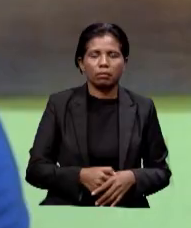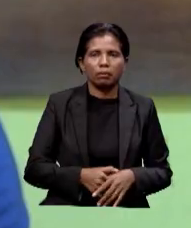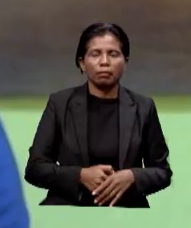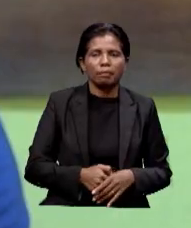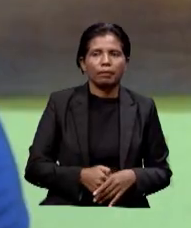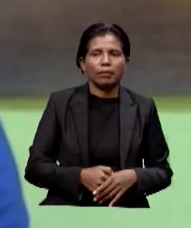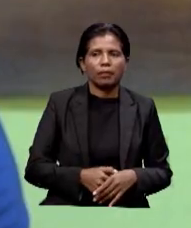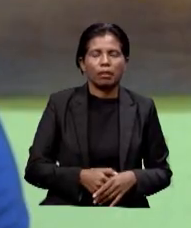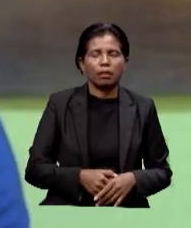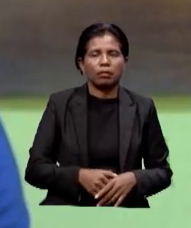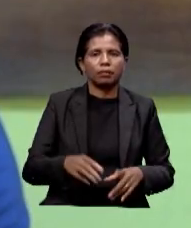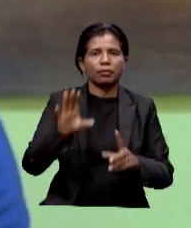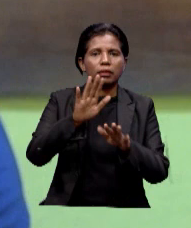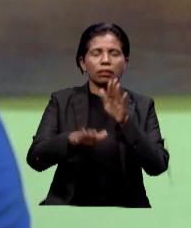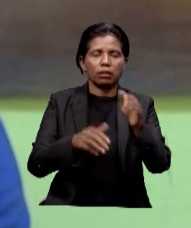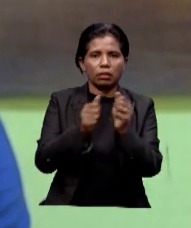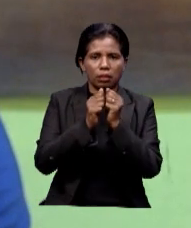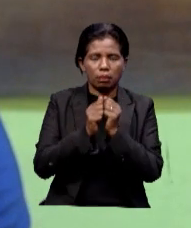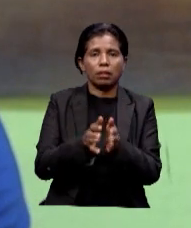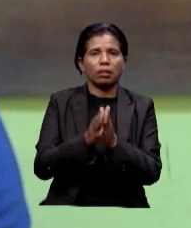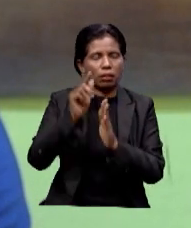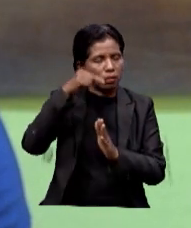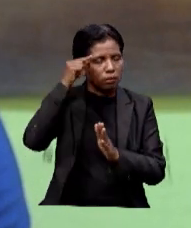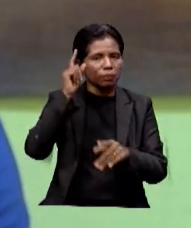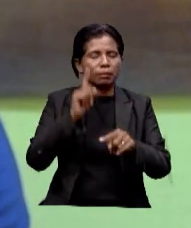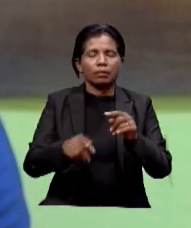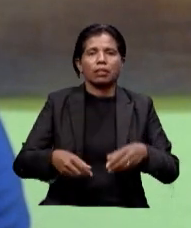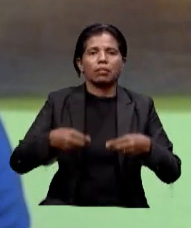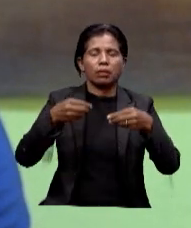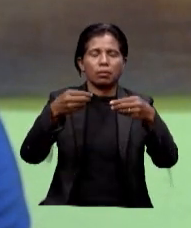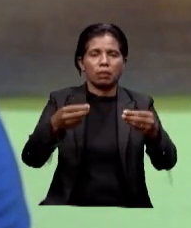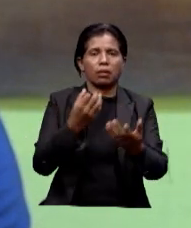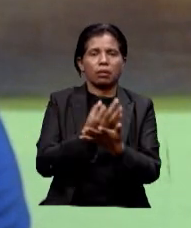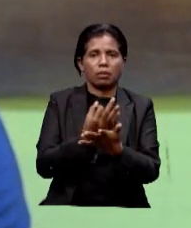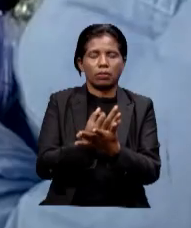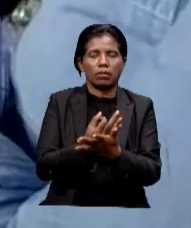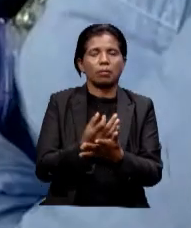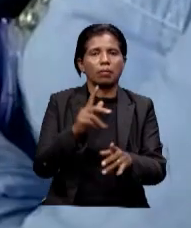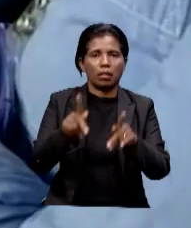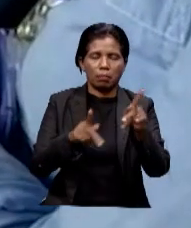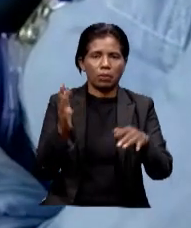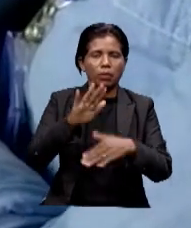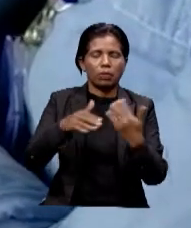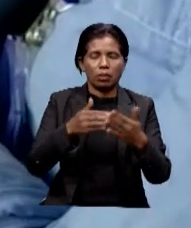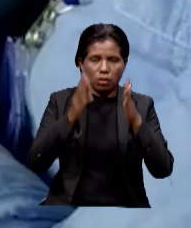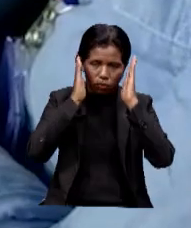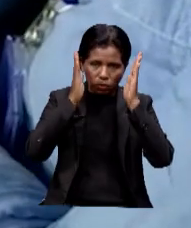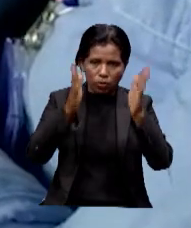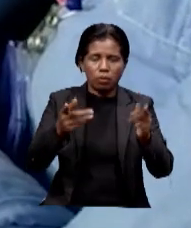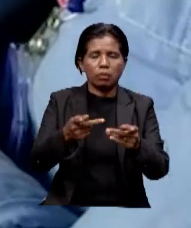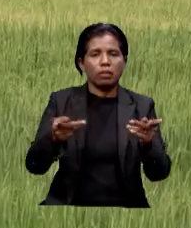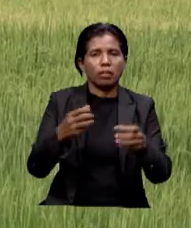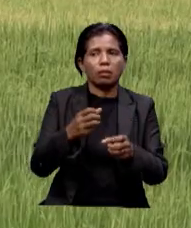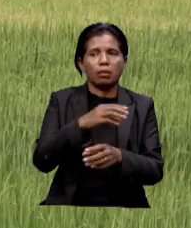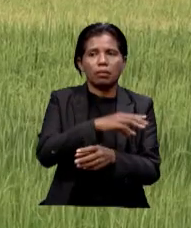Coordenador Lauha Mutuk Celestino Guzmão, suba governo atu labele folio prioridade ba subsídio sira, mai be foco ba setor produtivo sira, ia Timor